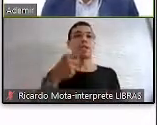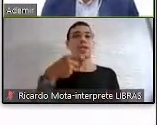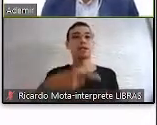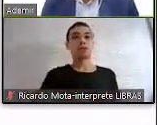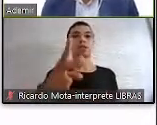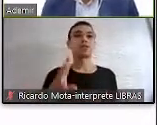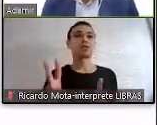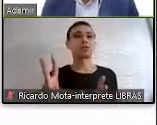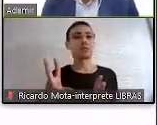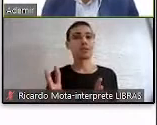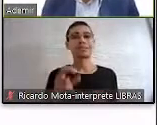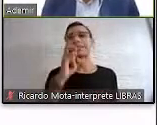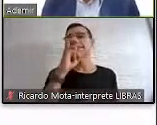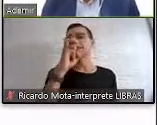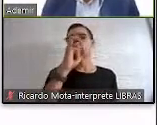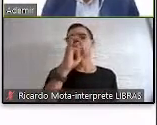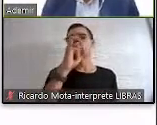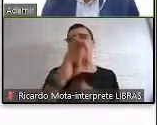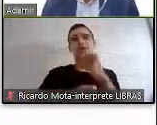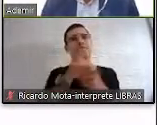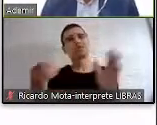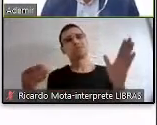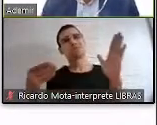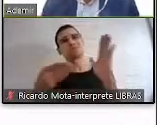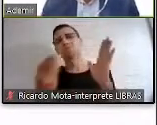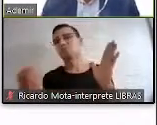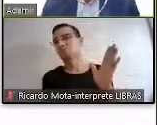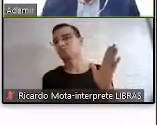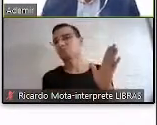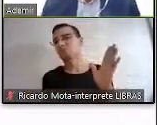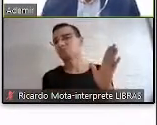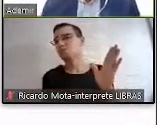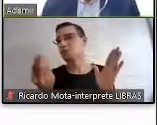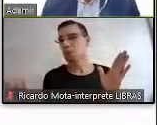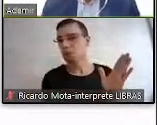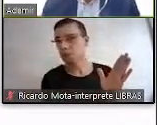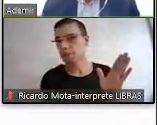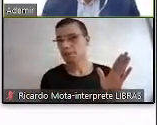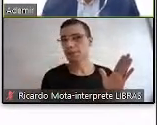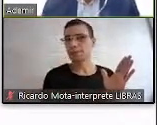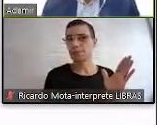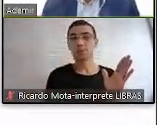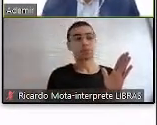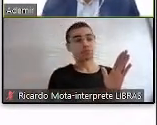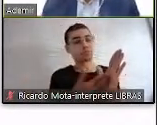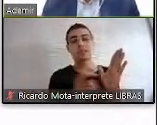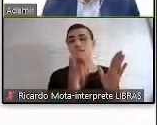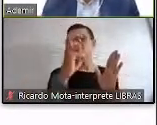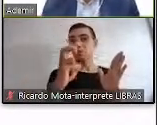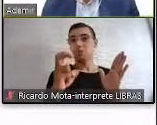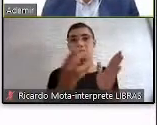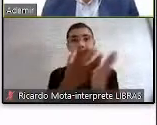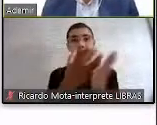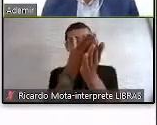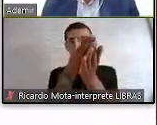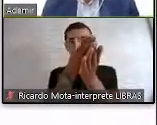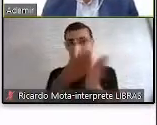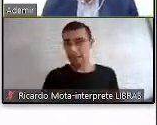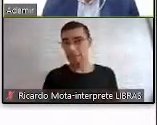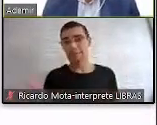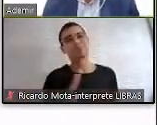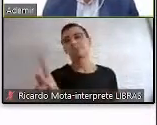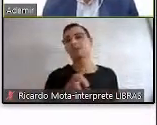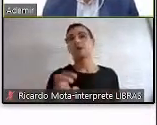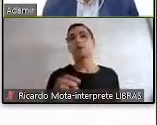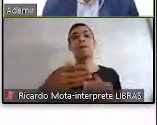garantia objetiva. Não significa que essa garantia cessa. A partir do 5º ano,